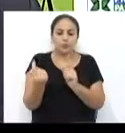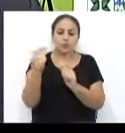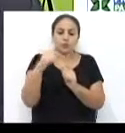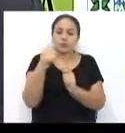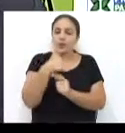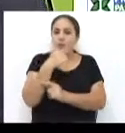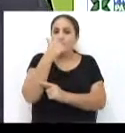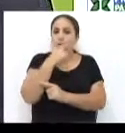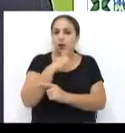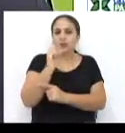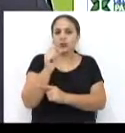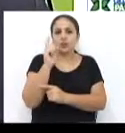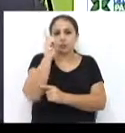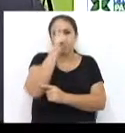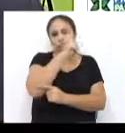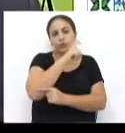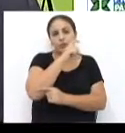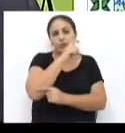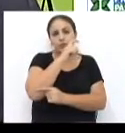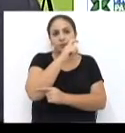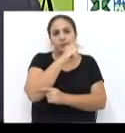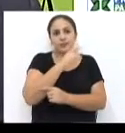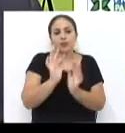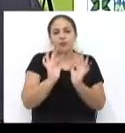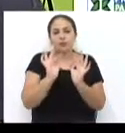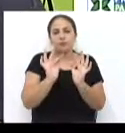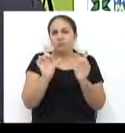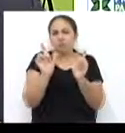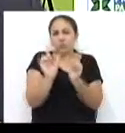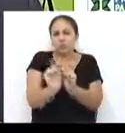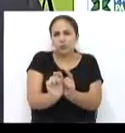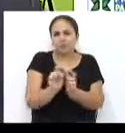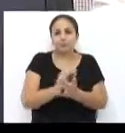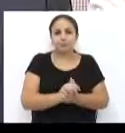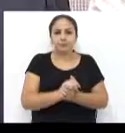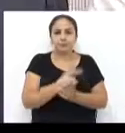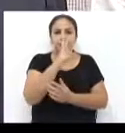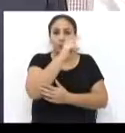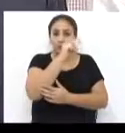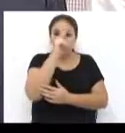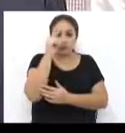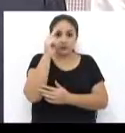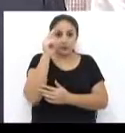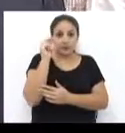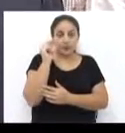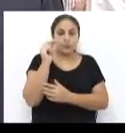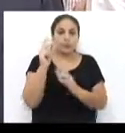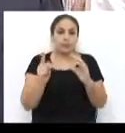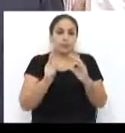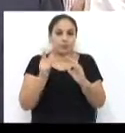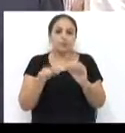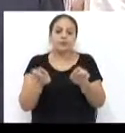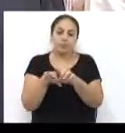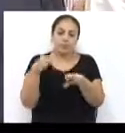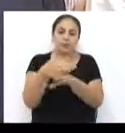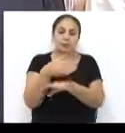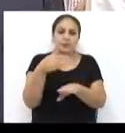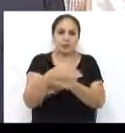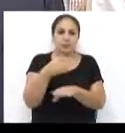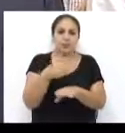esses objetivos, eu acho que essa dificuldade fica menor. E os poderes públicos também prestigiaram